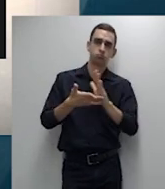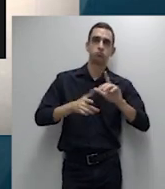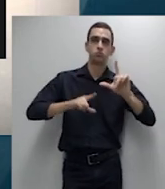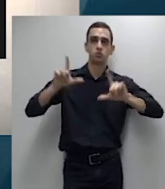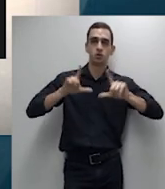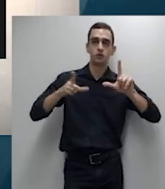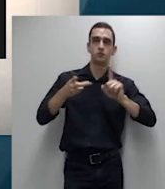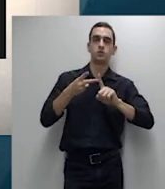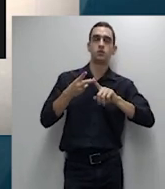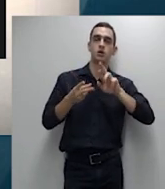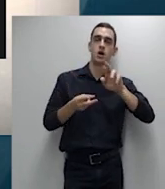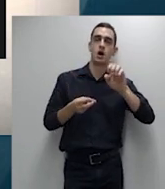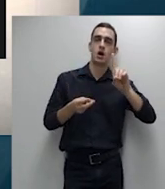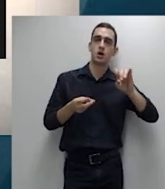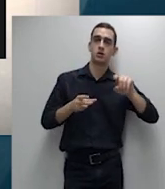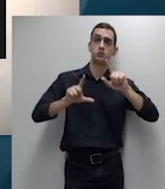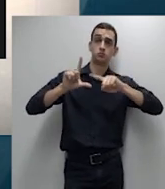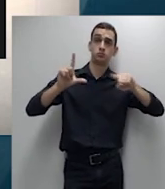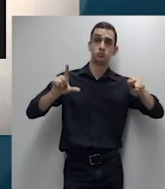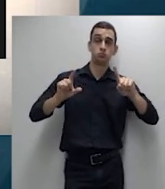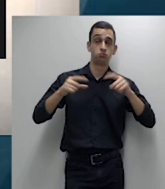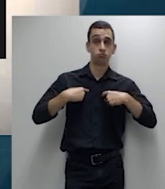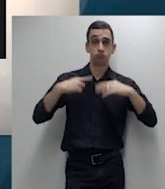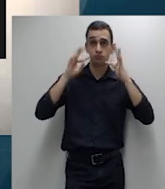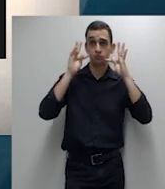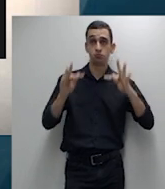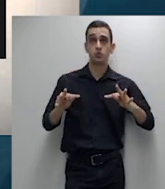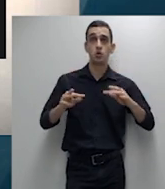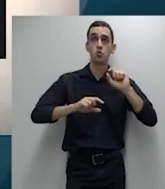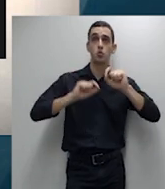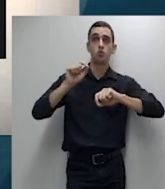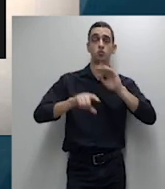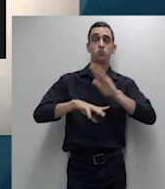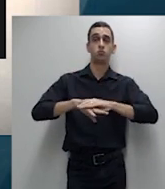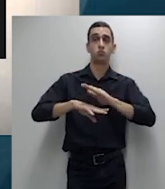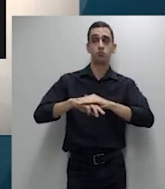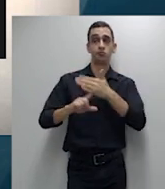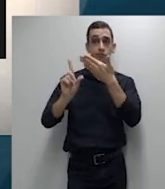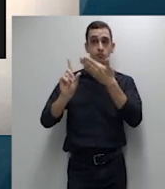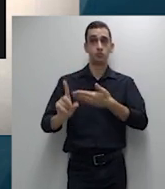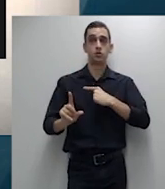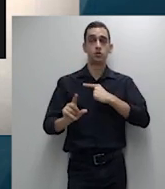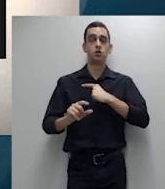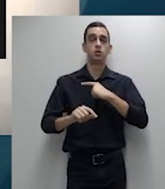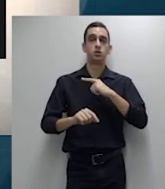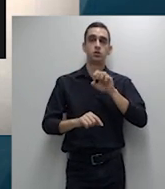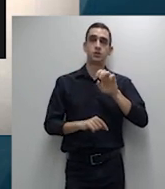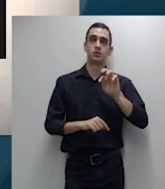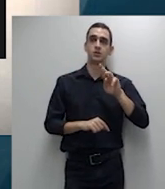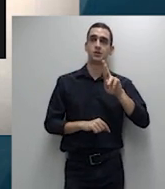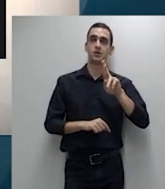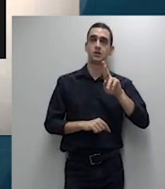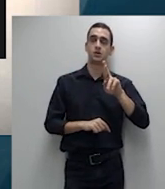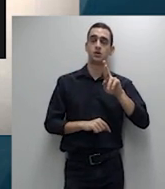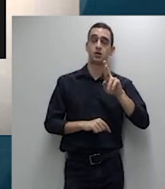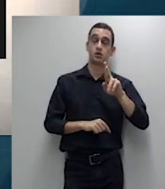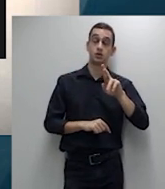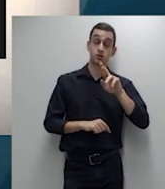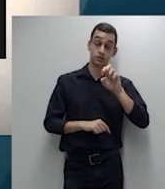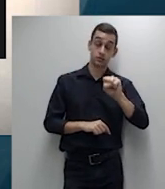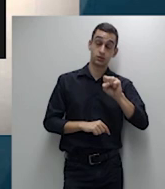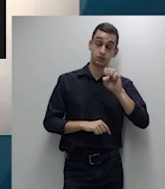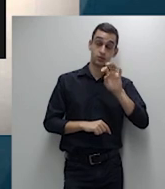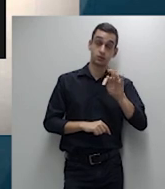destacar dar um testemunho que a postura da recorrida estado ano é passiva ou seja